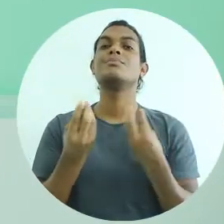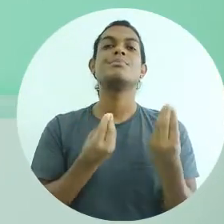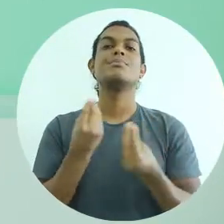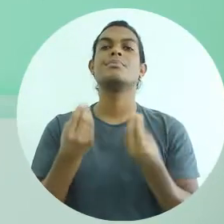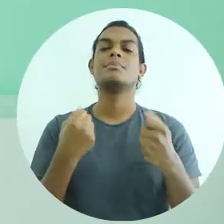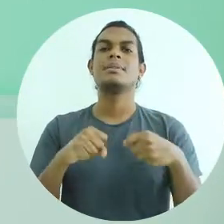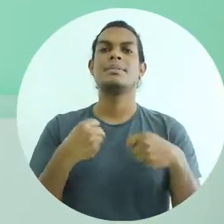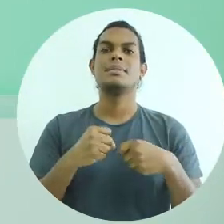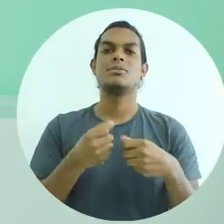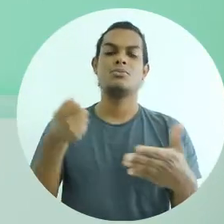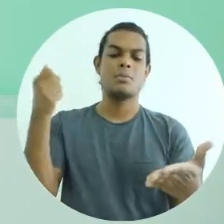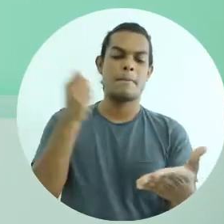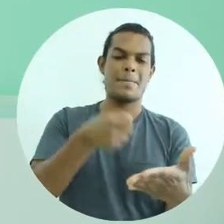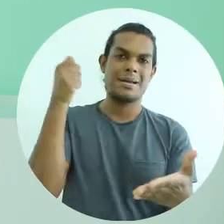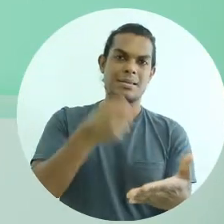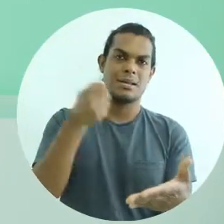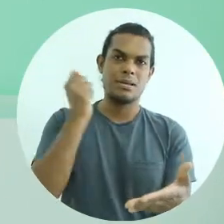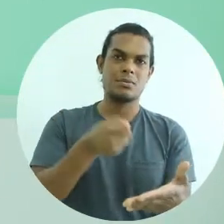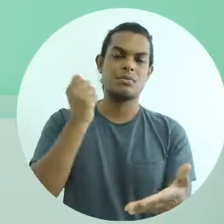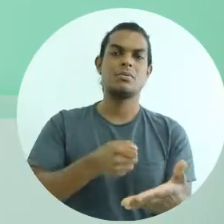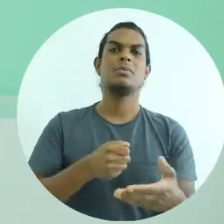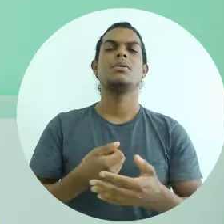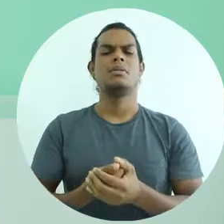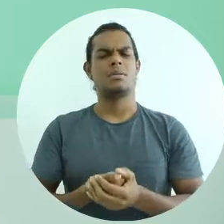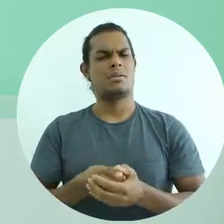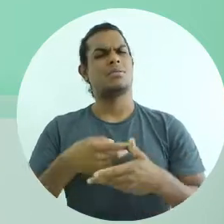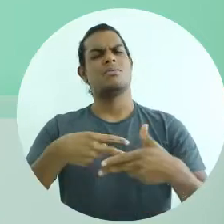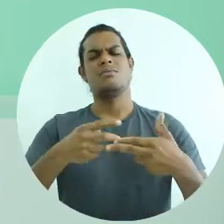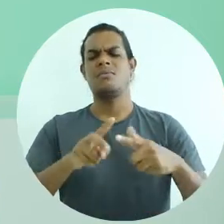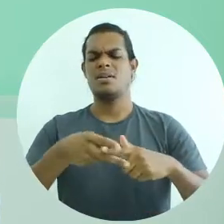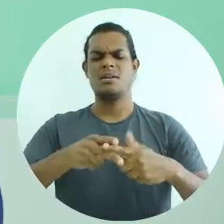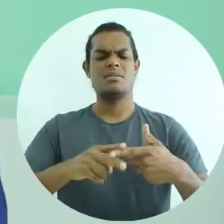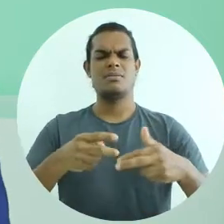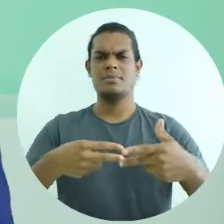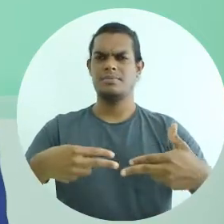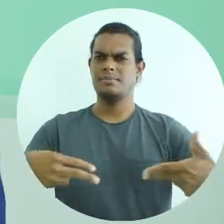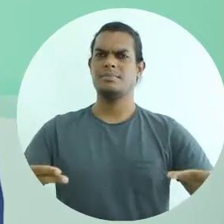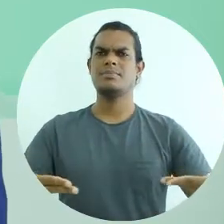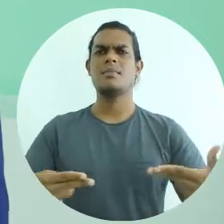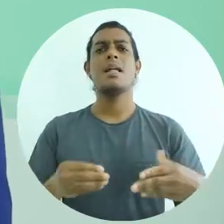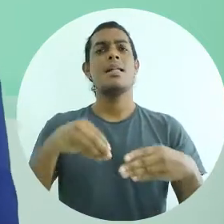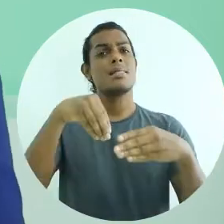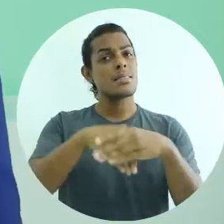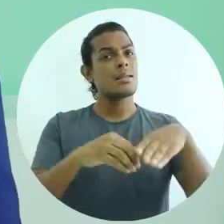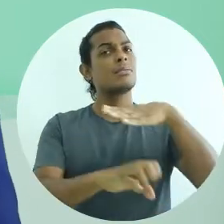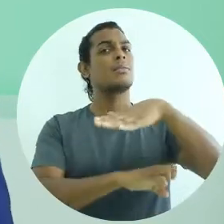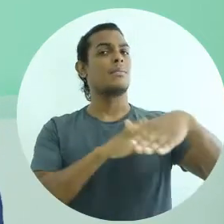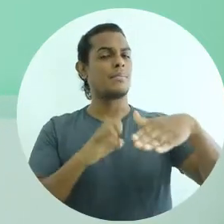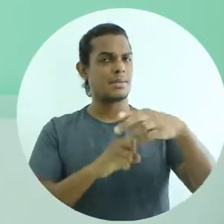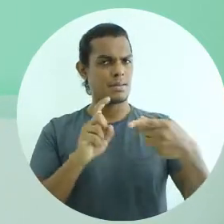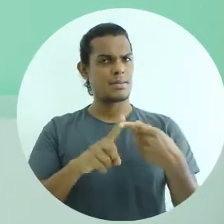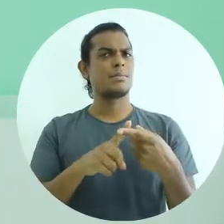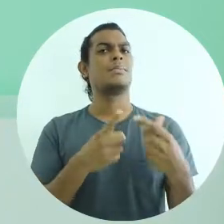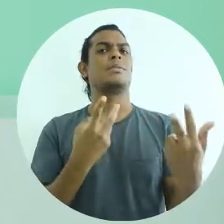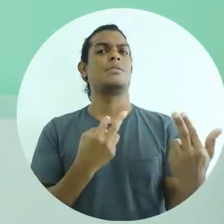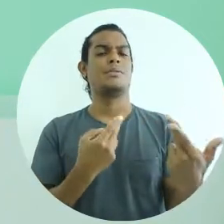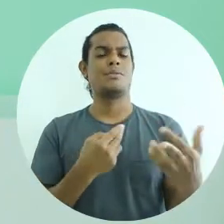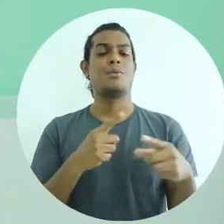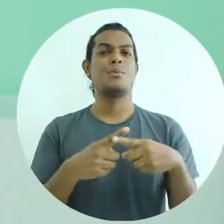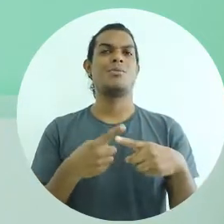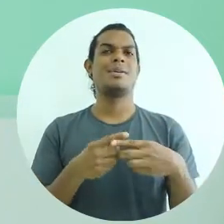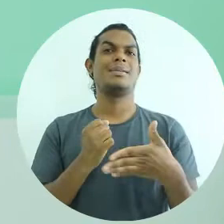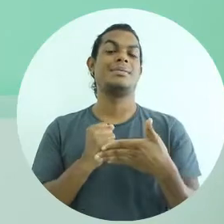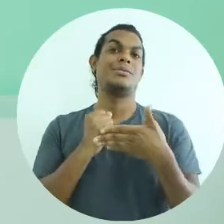as ferramentas da qualidade têm o mesmo objetivo, têm a mesma função dentro das empresas. Elas auxiliam